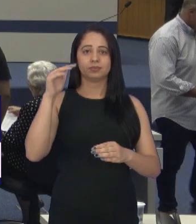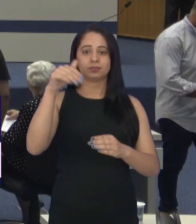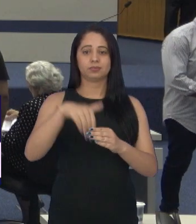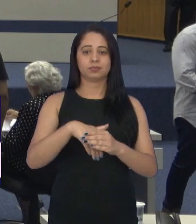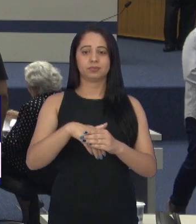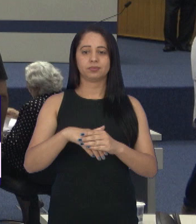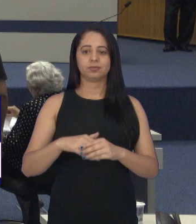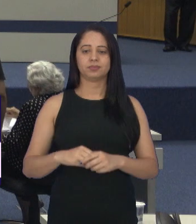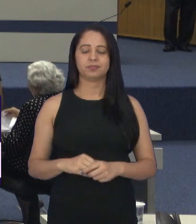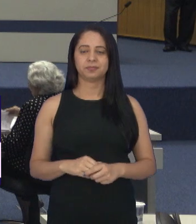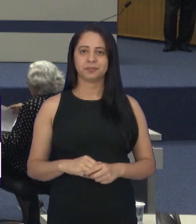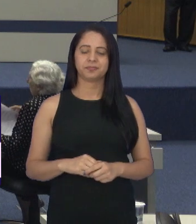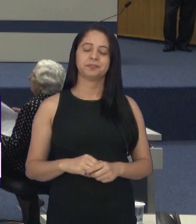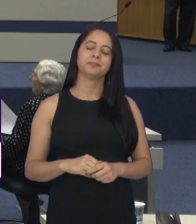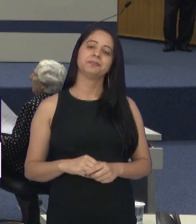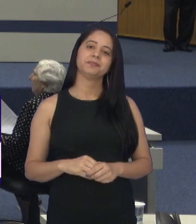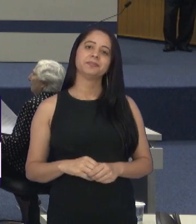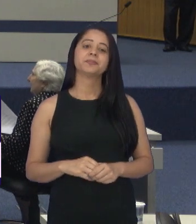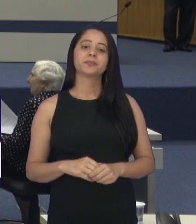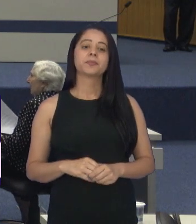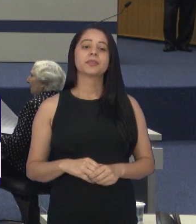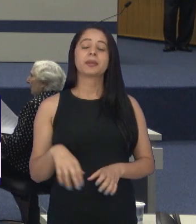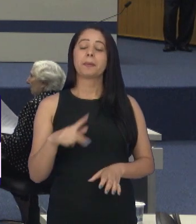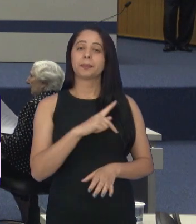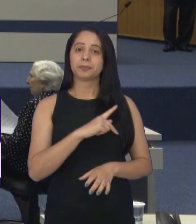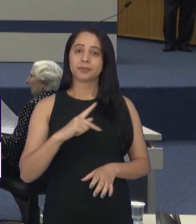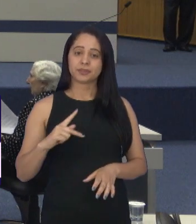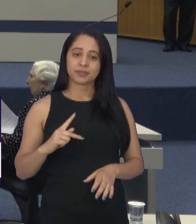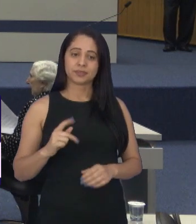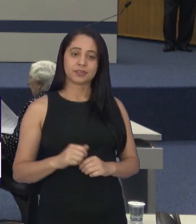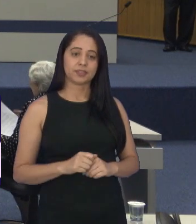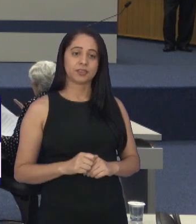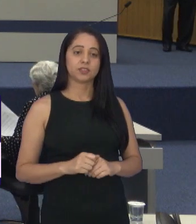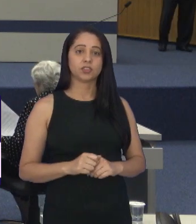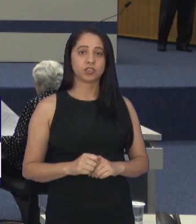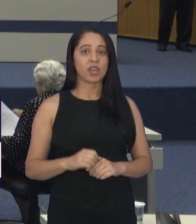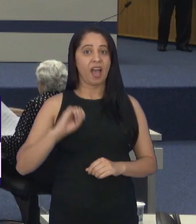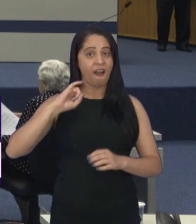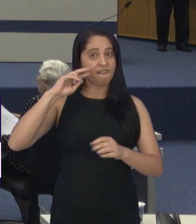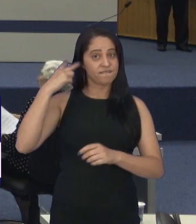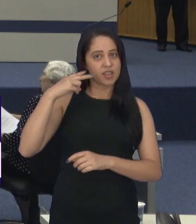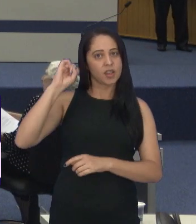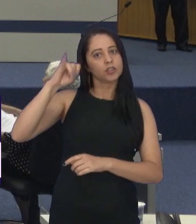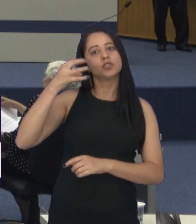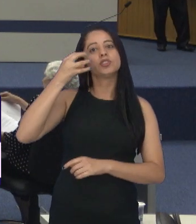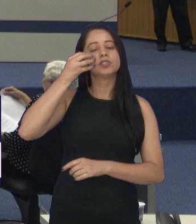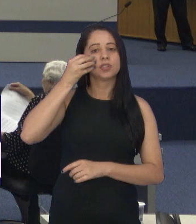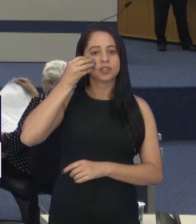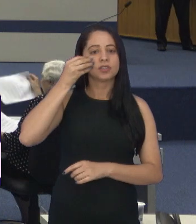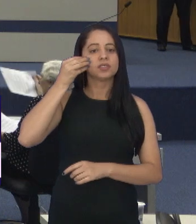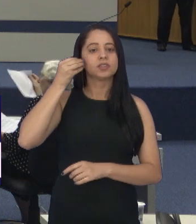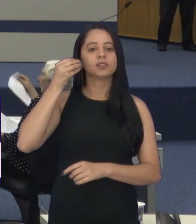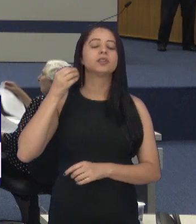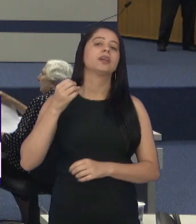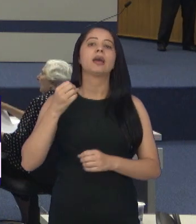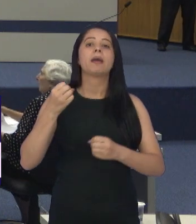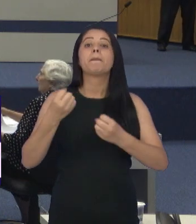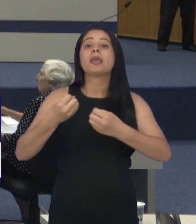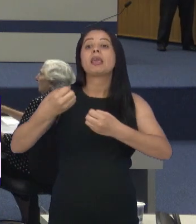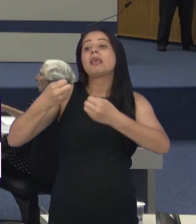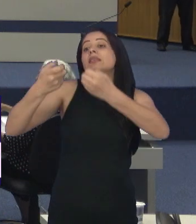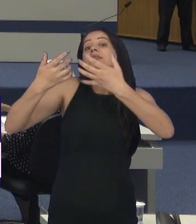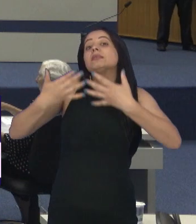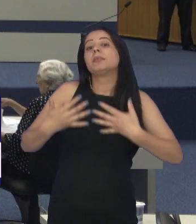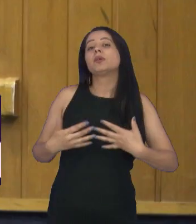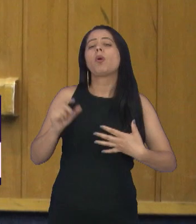Alô. Seu presidente, a vereadora Juliana Fraga me informou